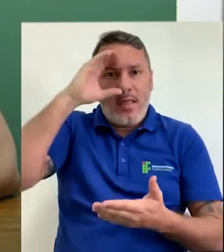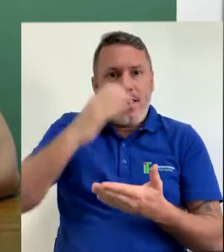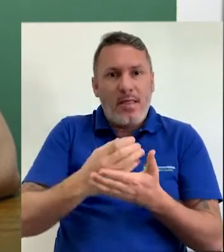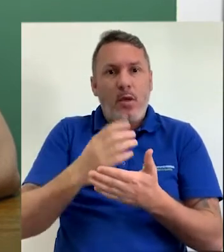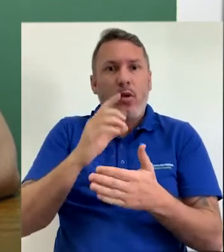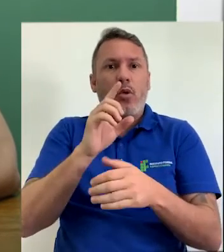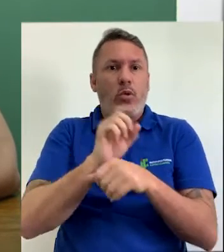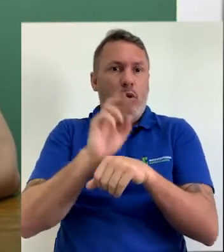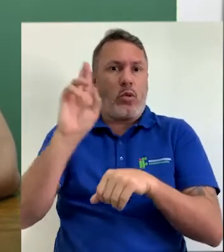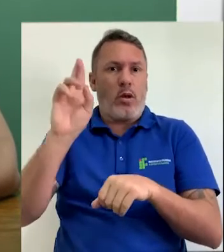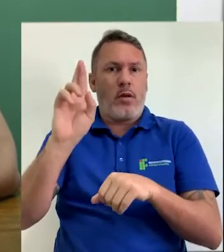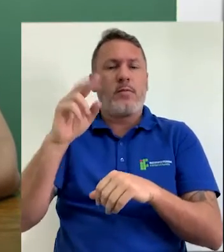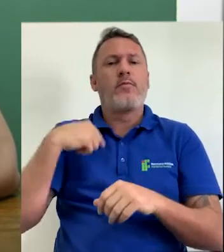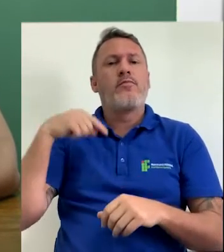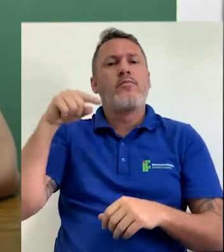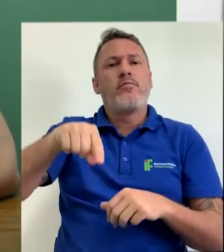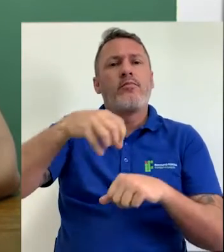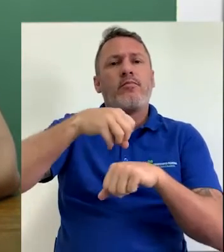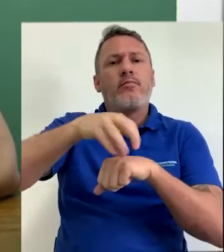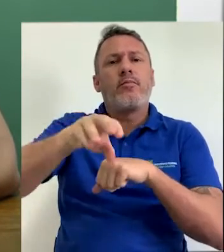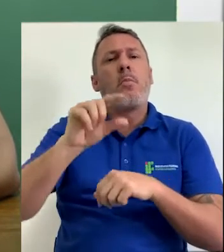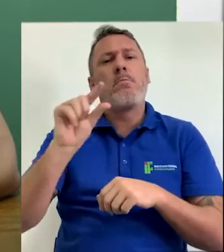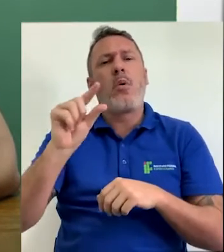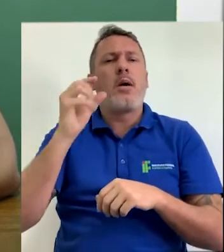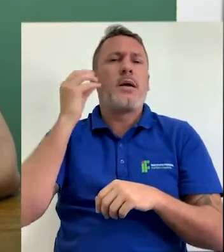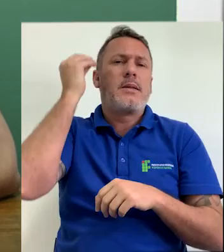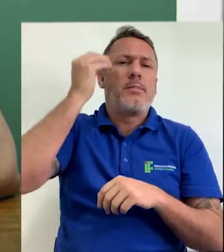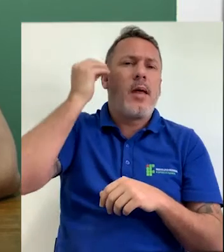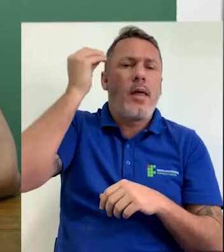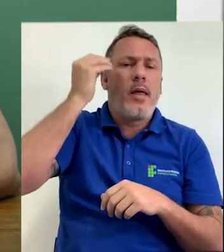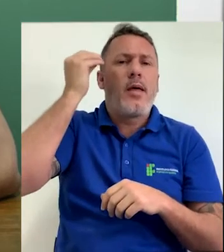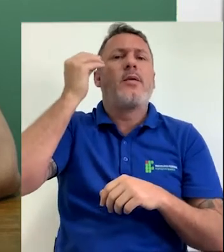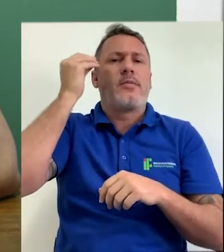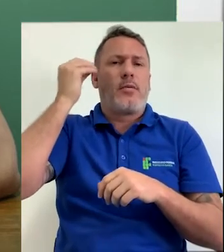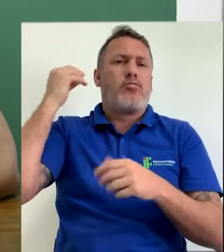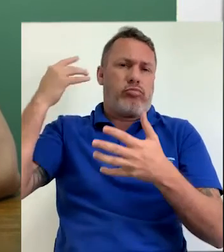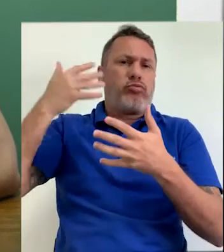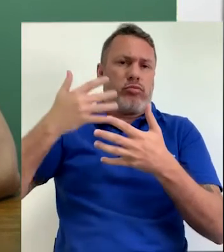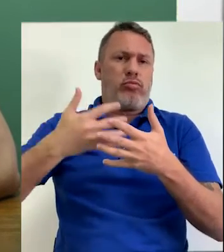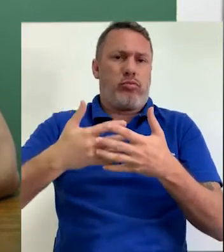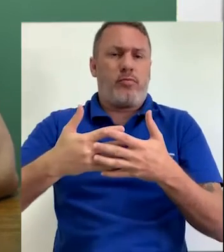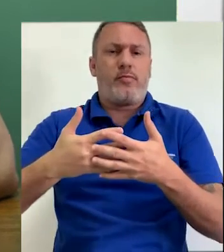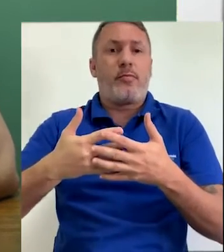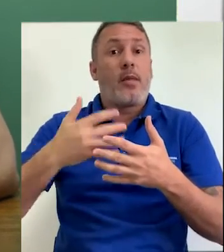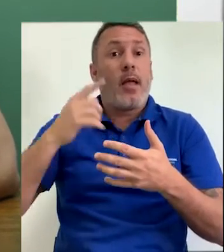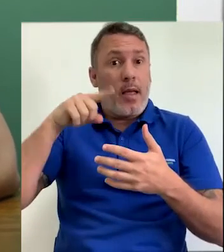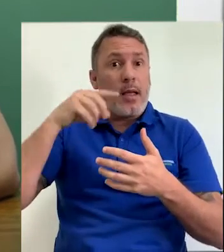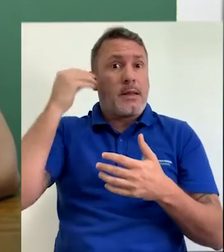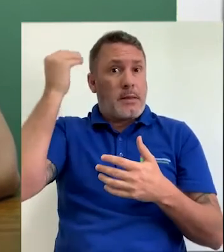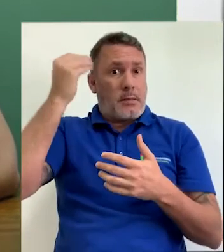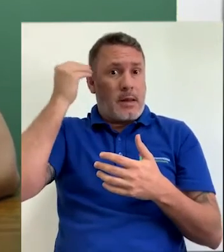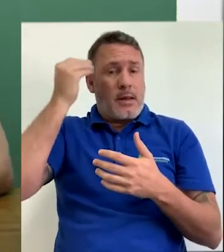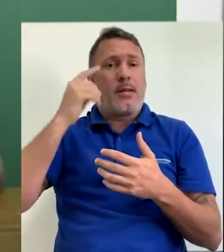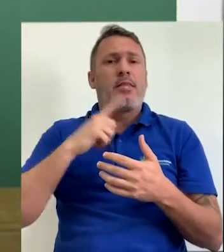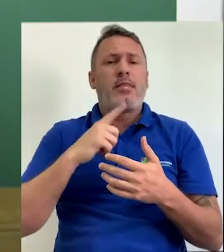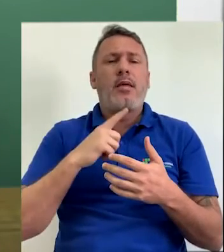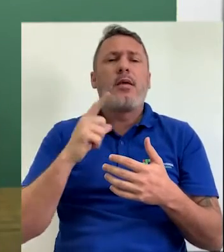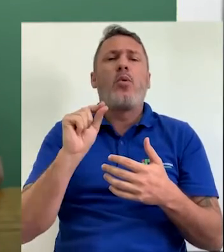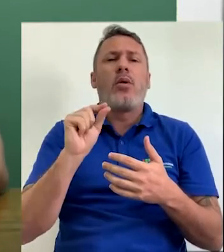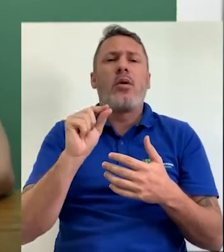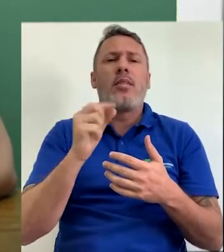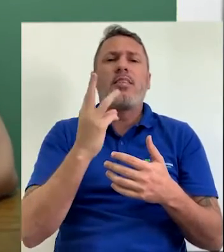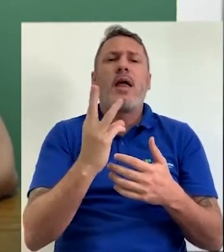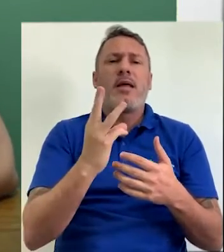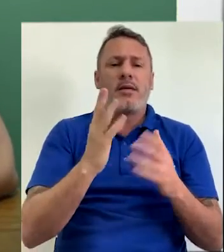hoje eu estou aqui para falar um pouquinho das nossas experiências. E experiências que serão divididas